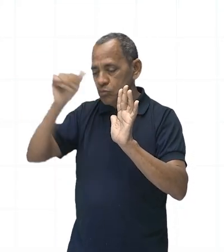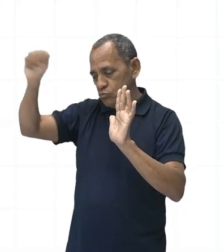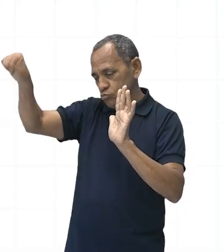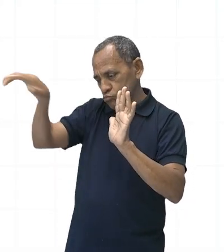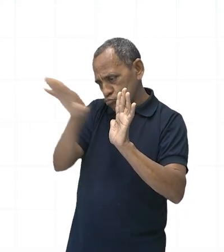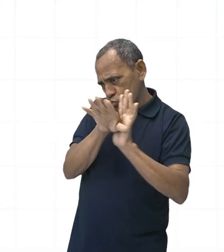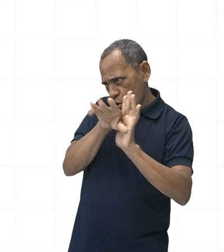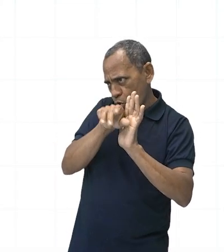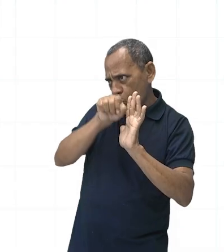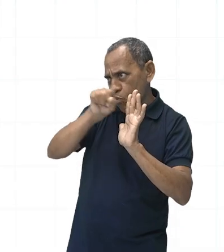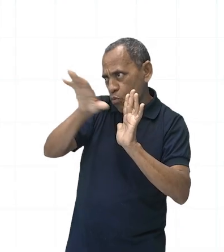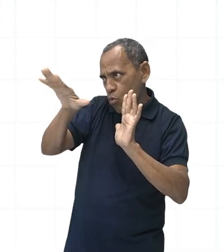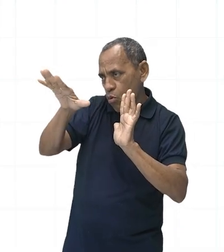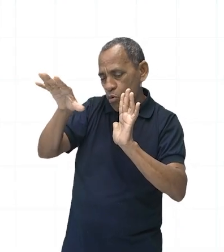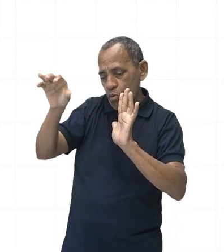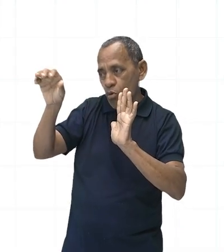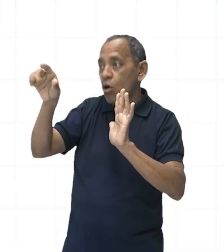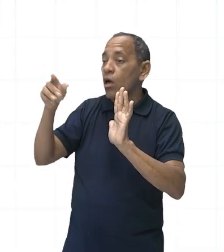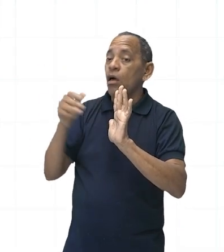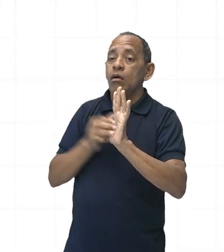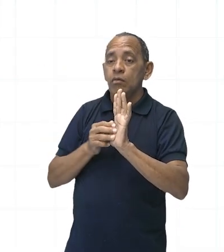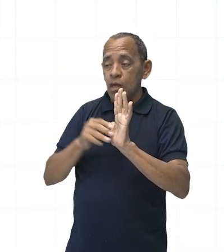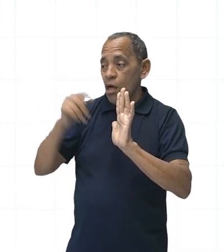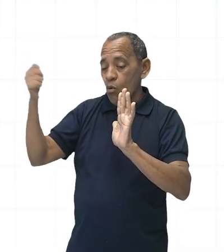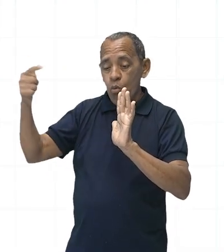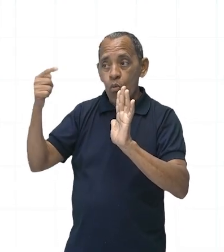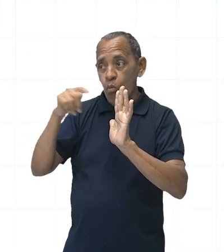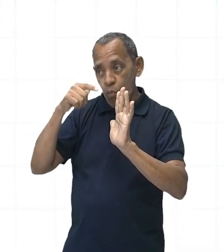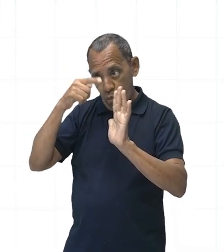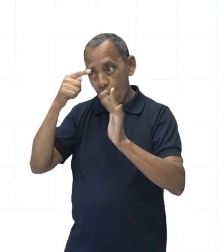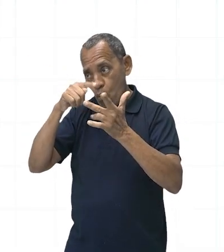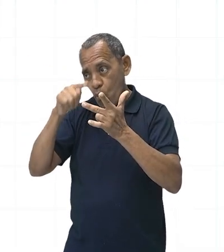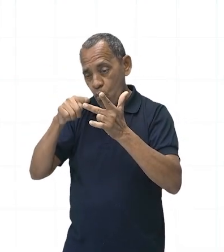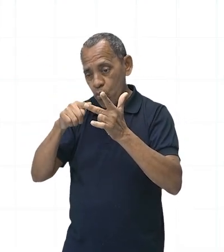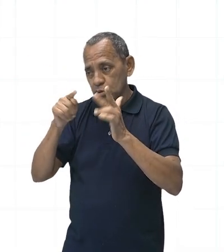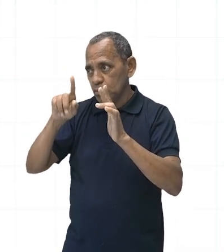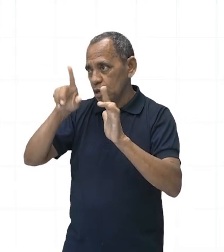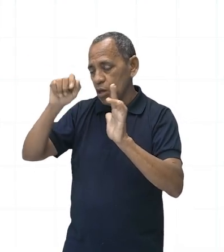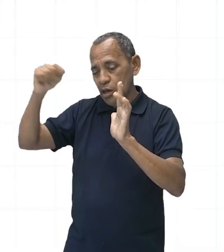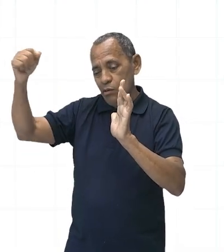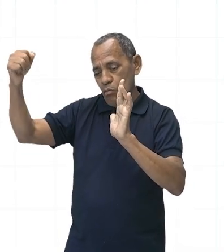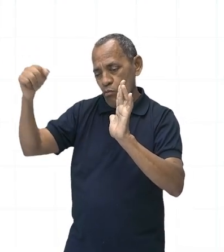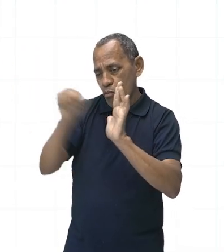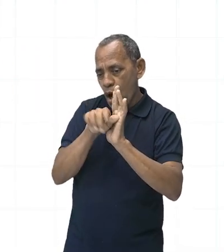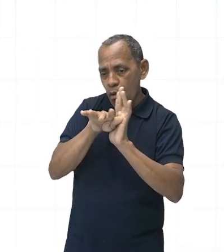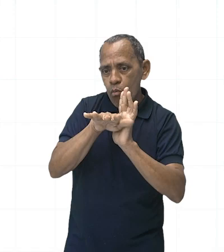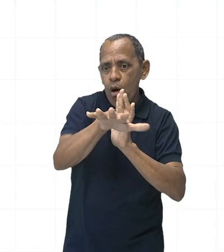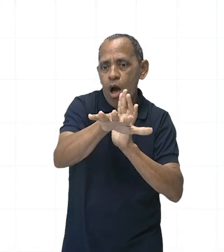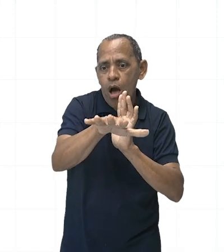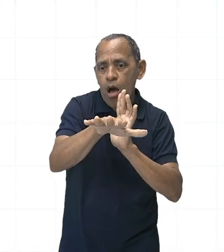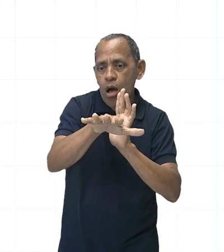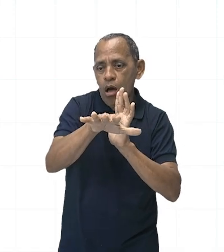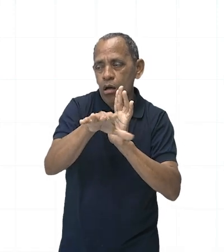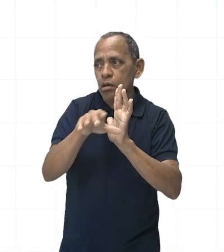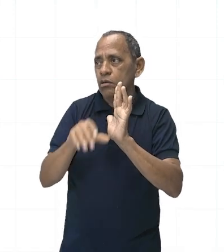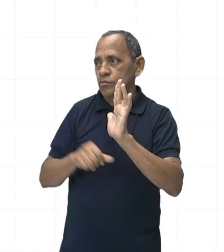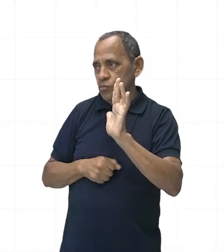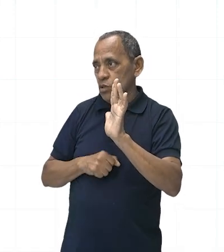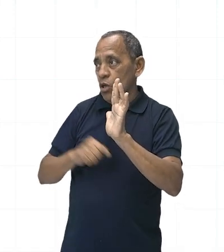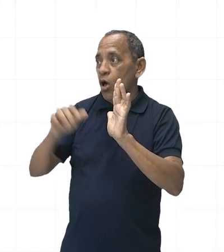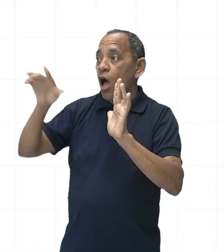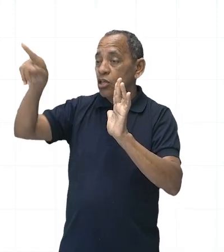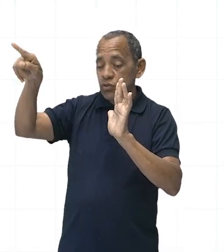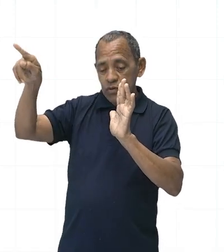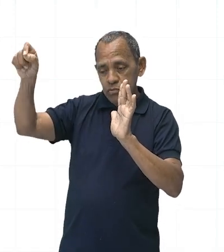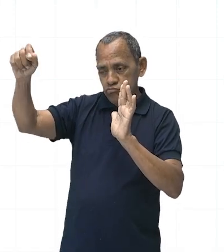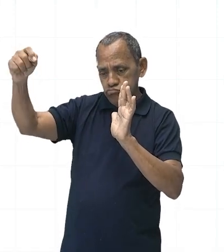que é a mudança de direção de uma onda ao passar de um meio para outro com densidade diferente. A difração é o